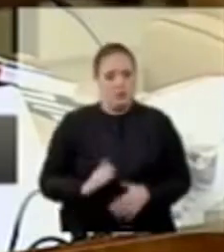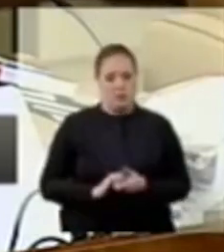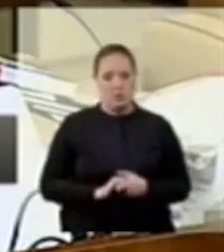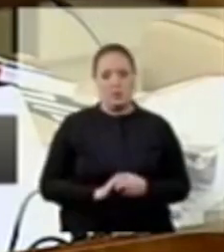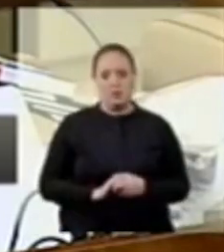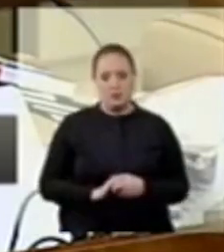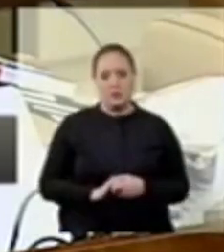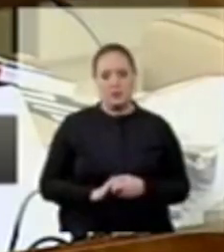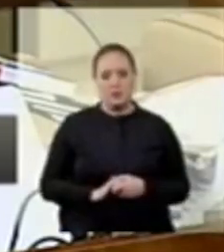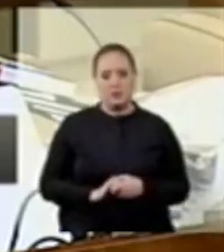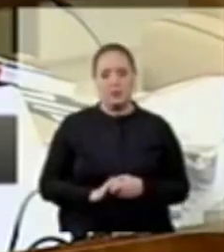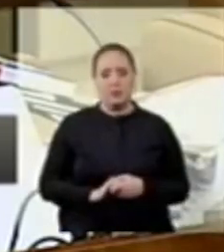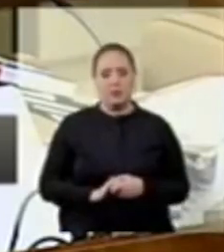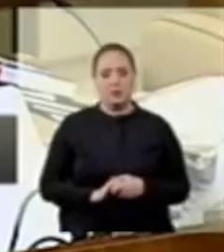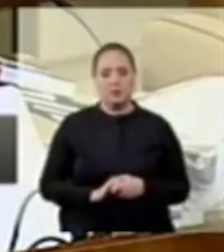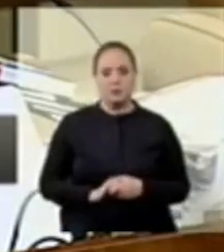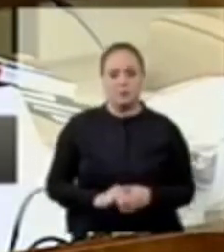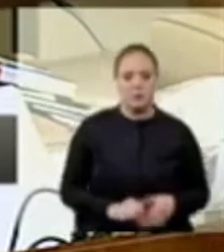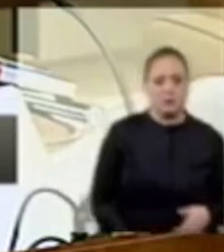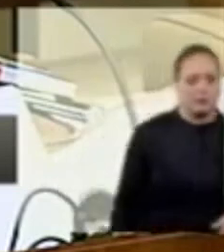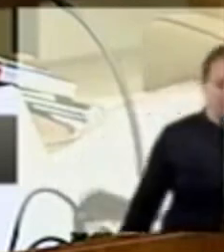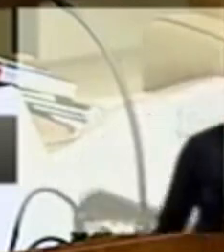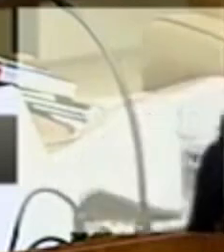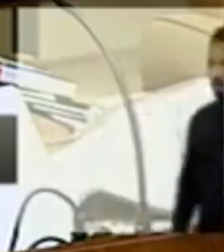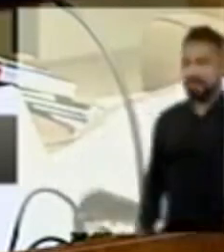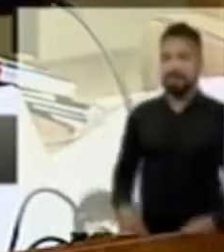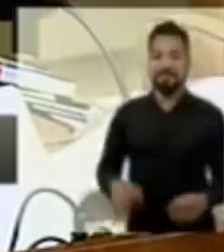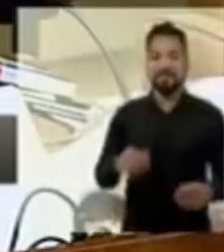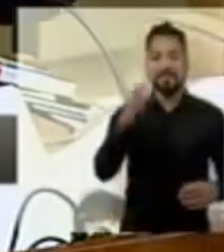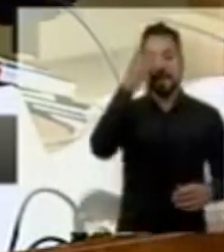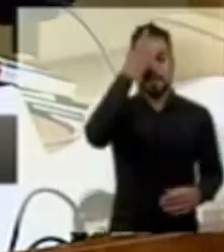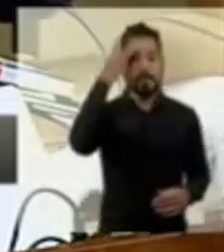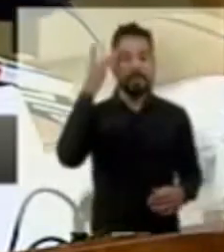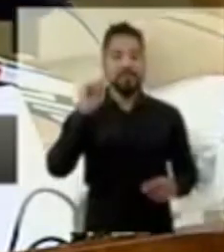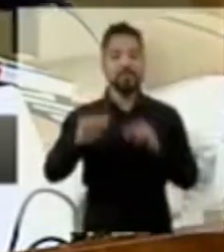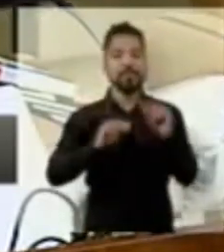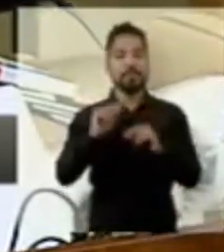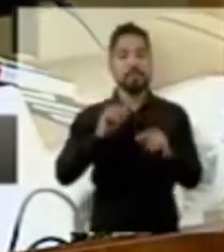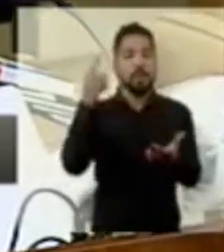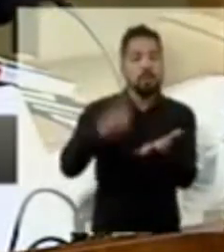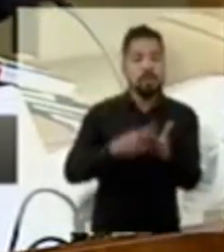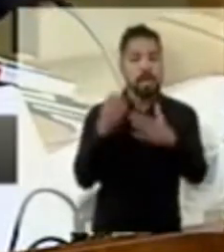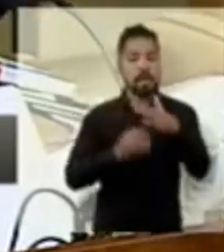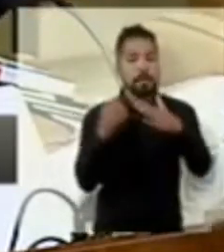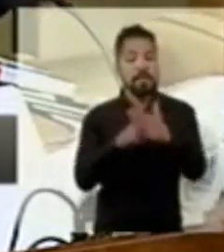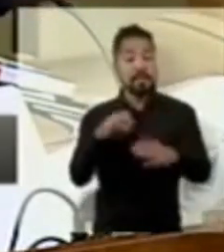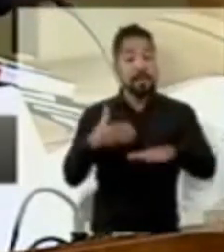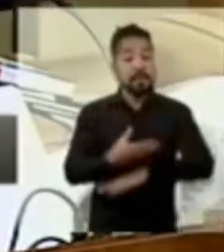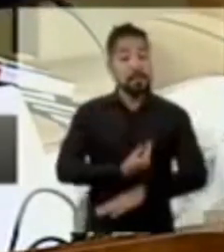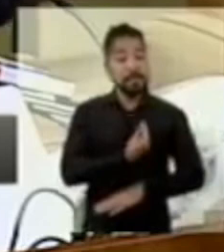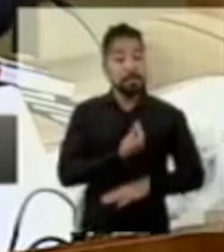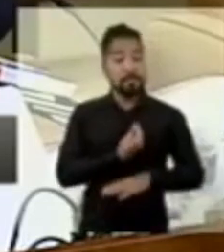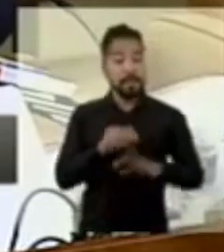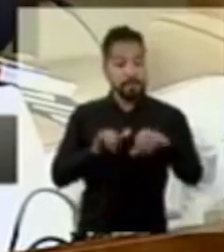o dirigente fraudar a licitação para contratar a empresa que vai participar do esquema